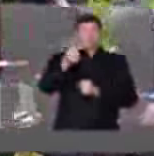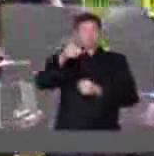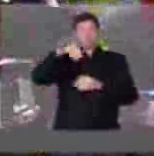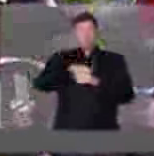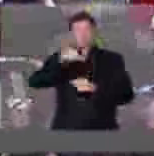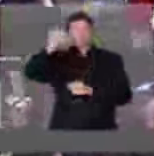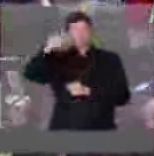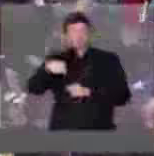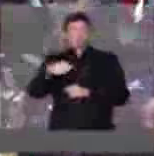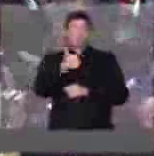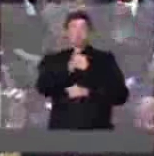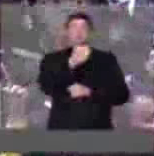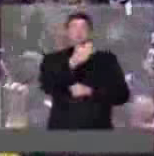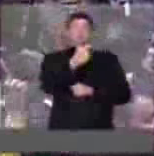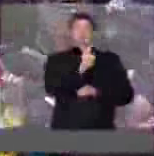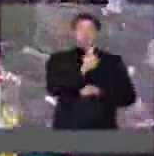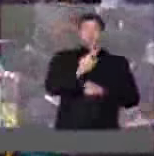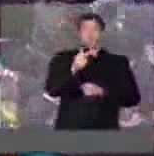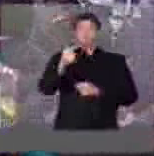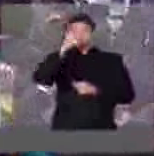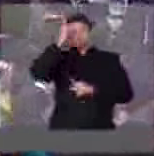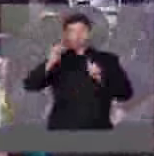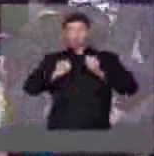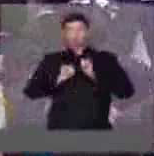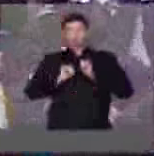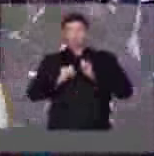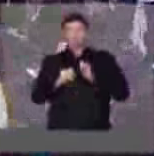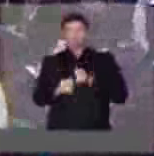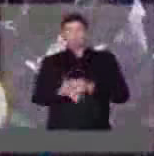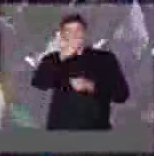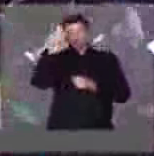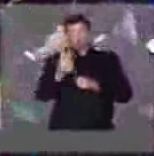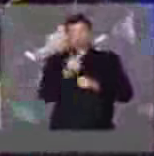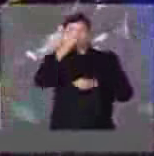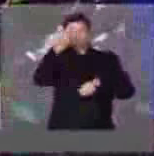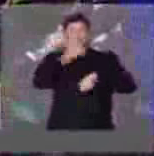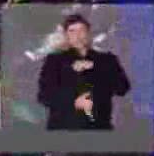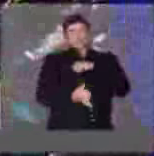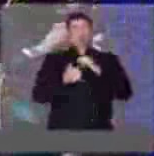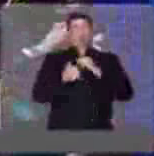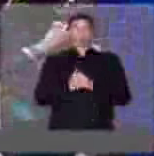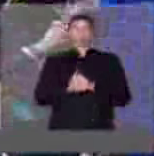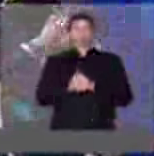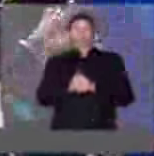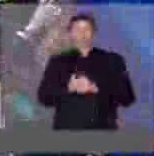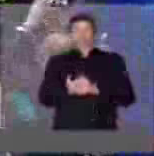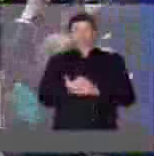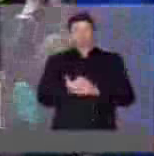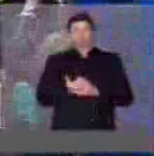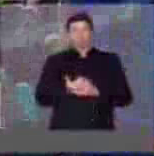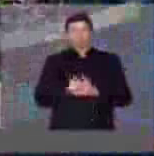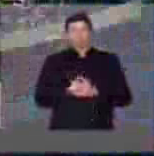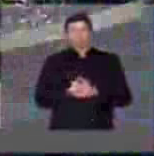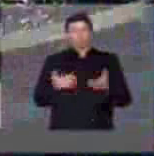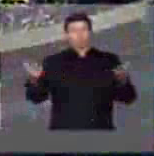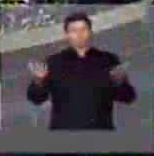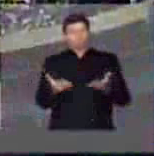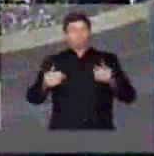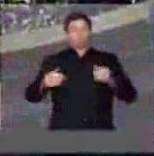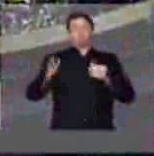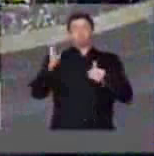votos sim, 137 não, 7 abstenções e dois parlamentares ausentes.